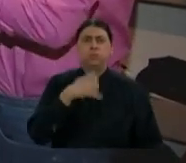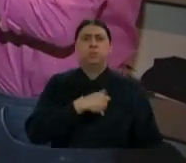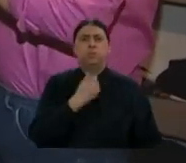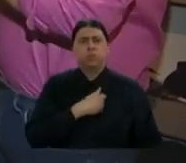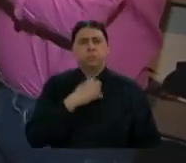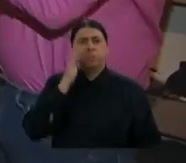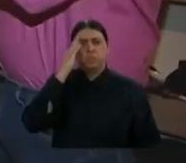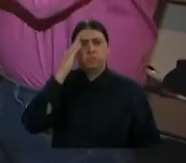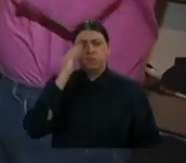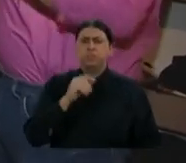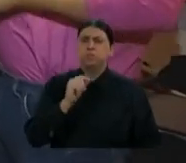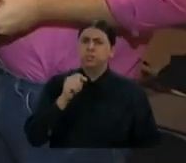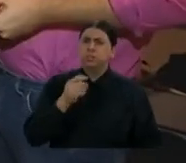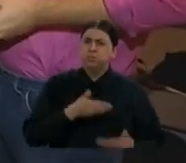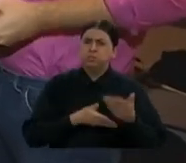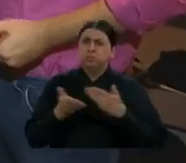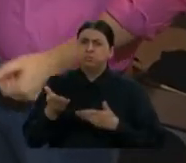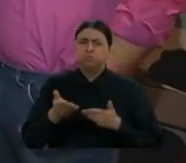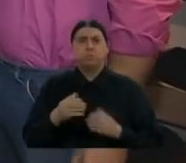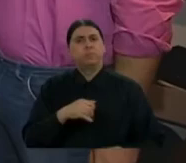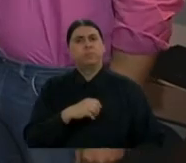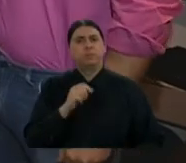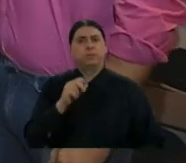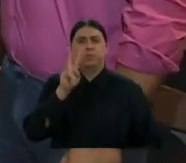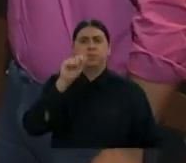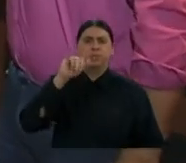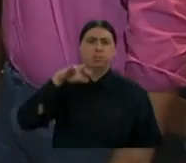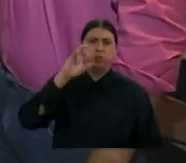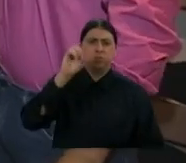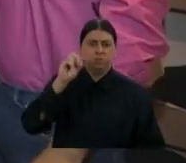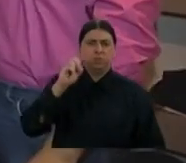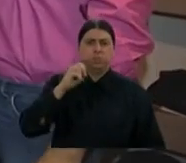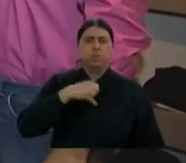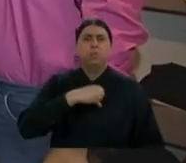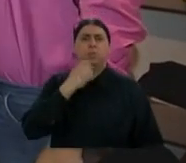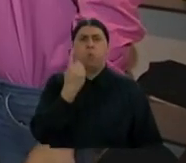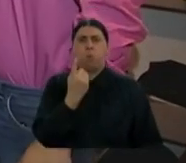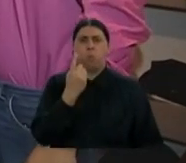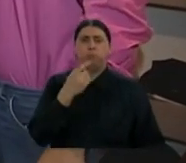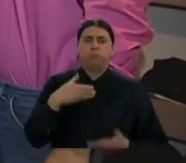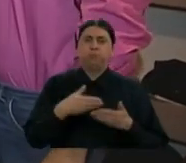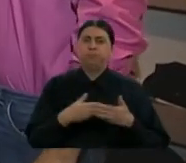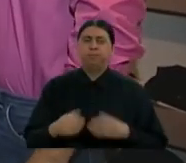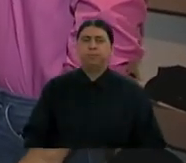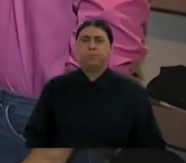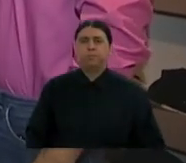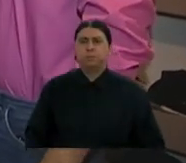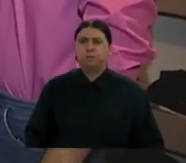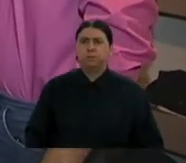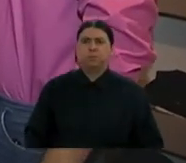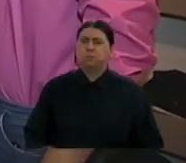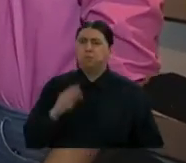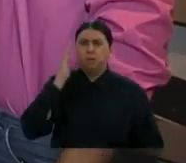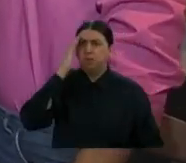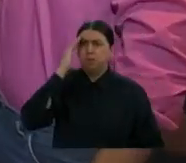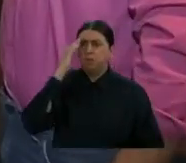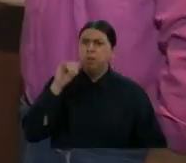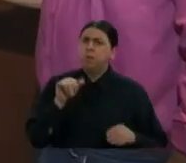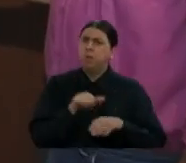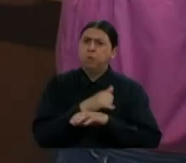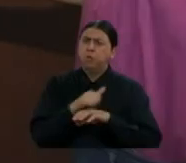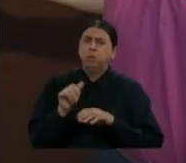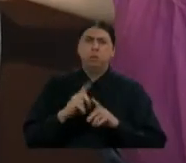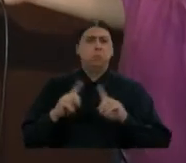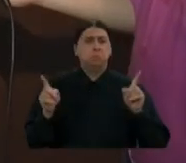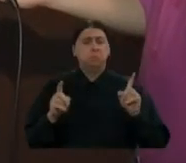mais da obsoleta tinha um ano e meio o primeiro foi tipo eu não entendia muito que estava acontecendo mas ao mesmo tempo